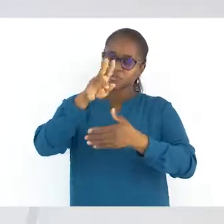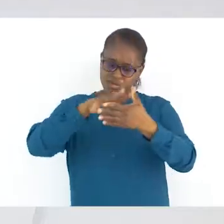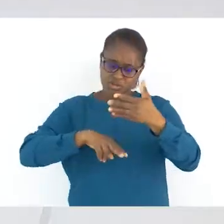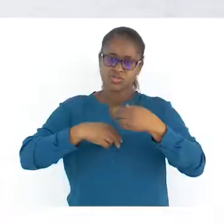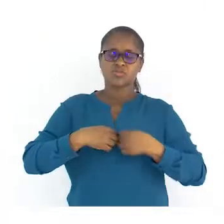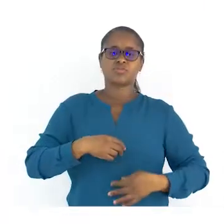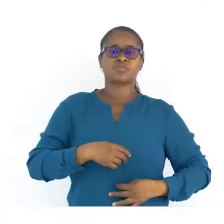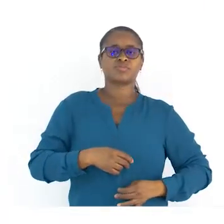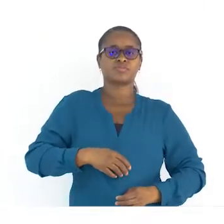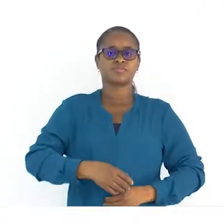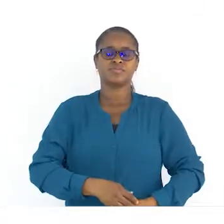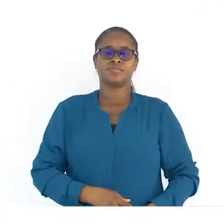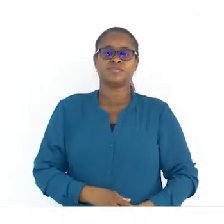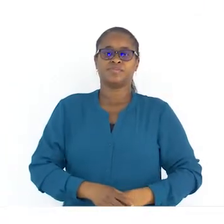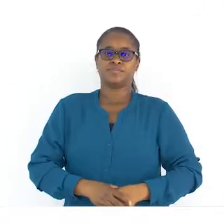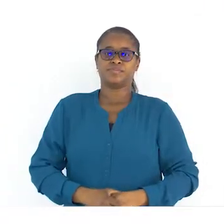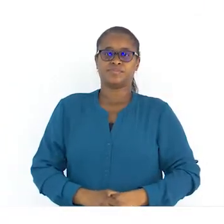texto.